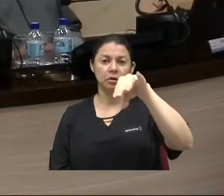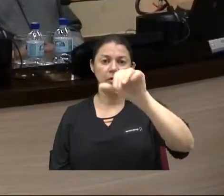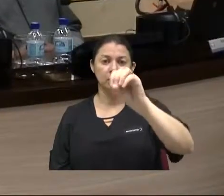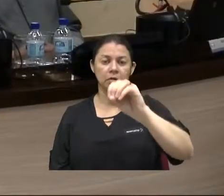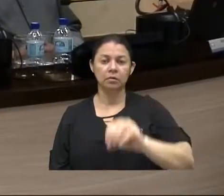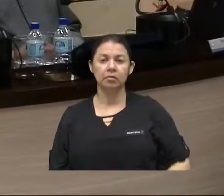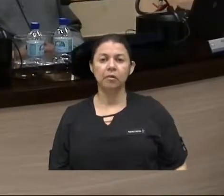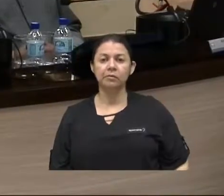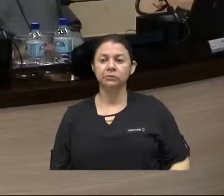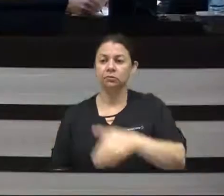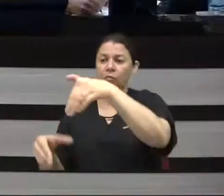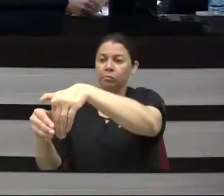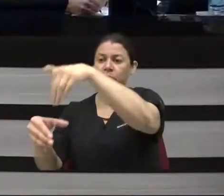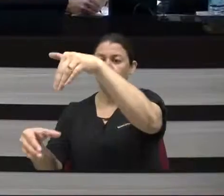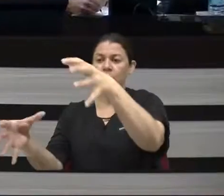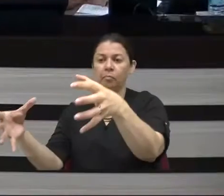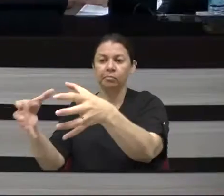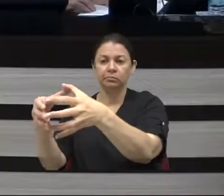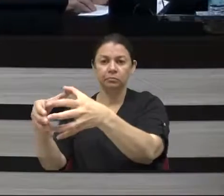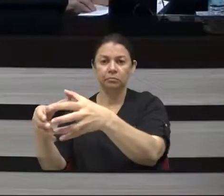Santos.